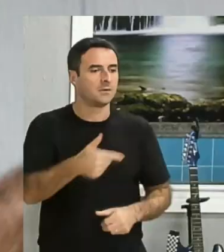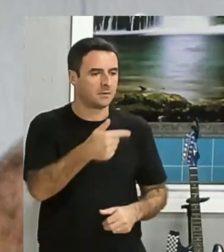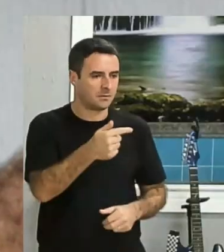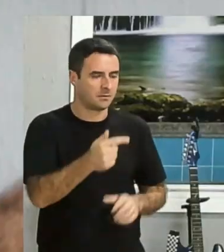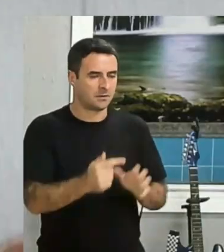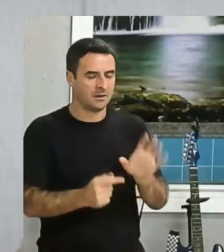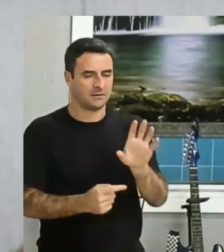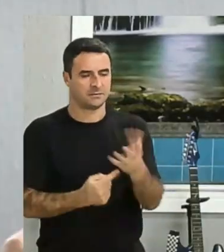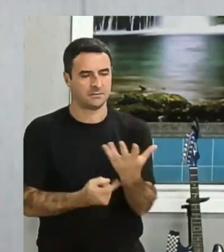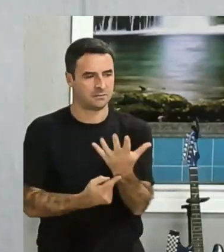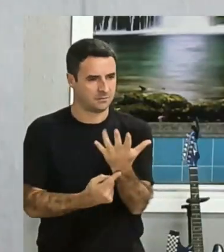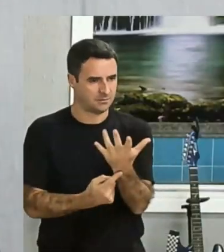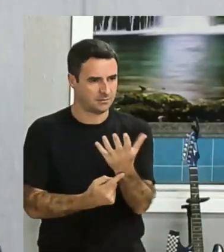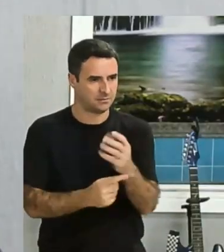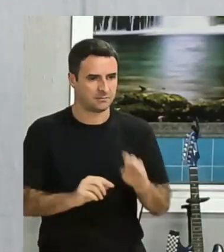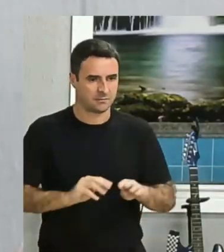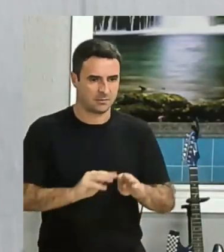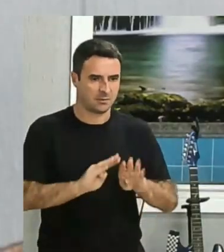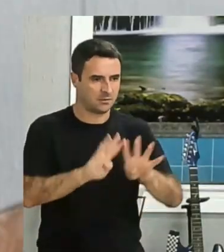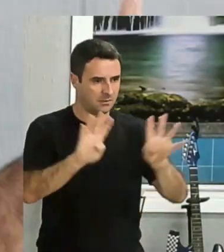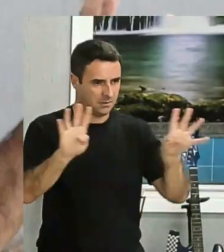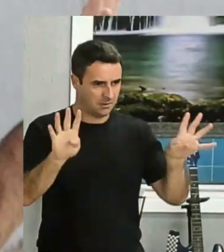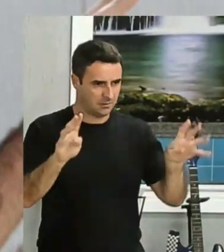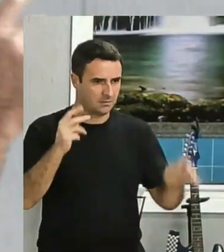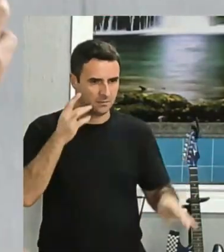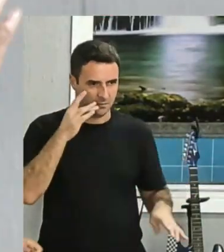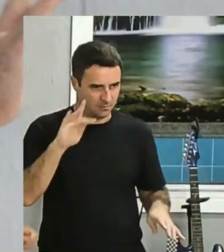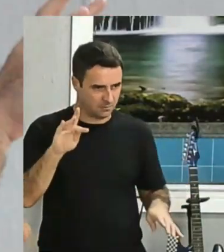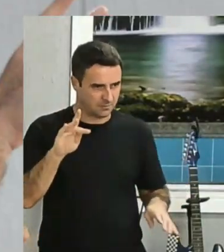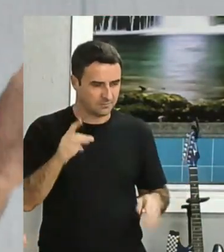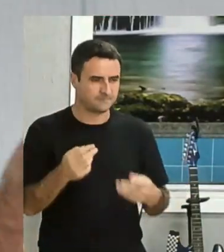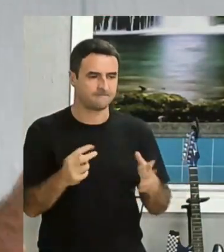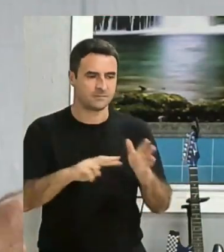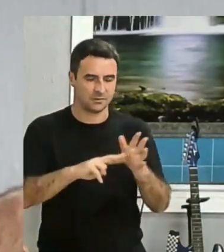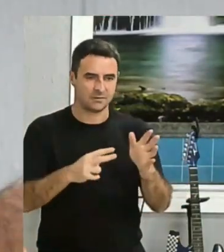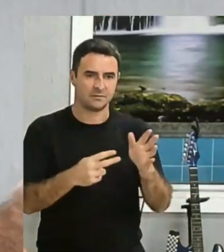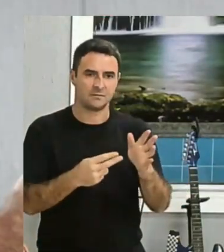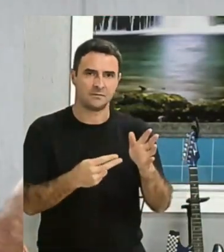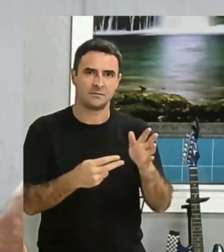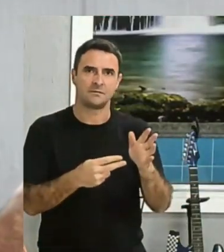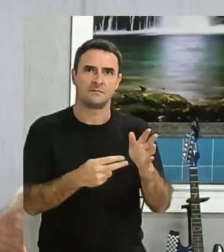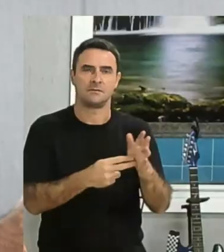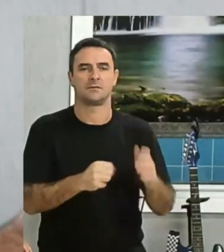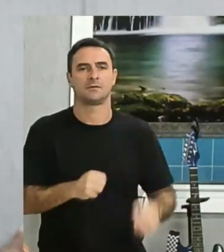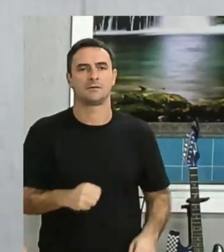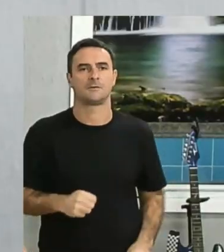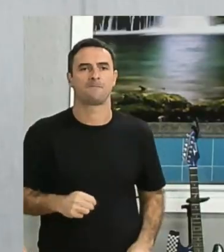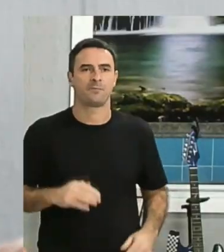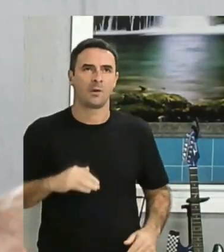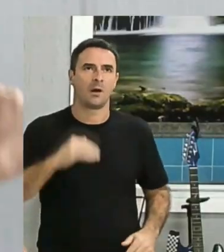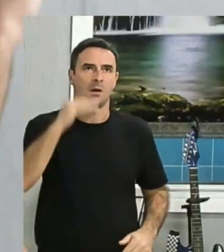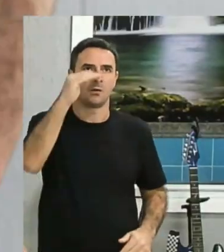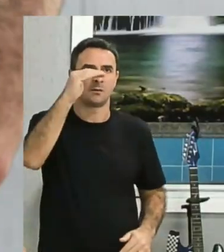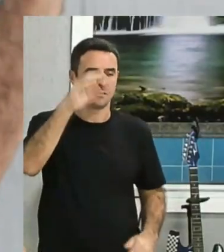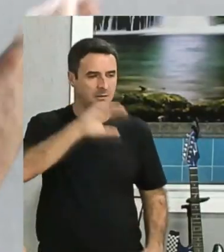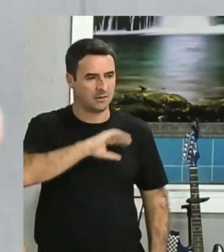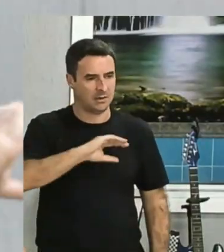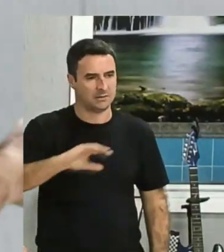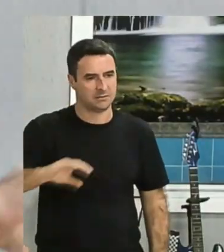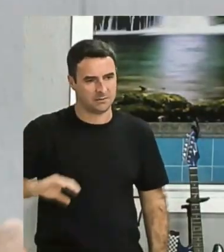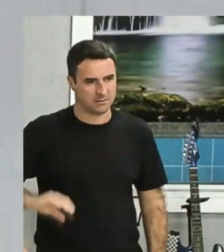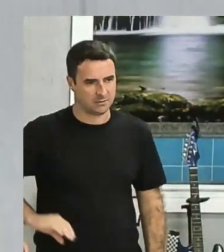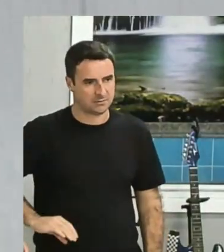este. As 7 estrelas são os anjos das 7 igrejas, e os 7 candelabros são as 7